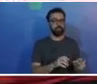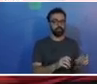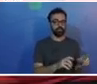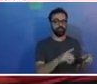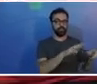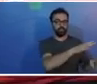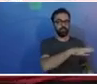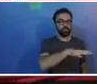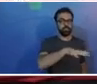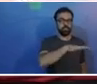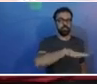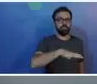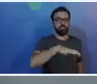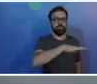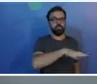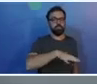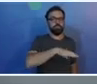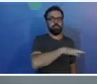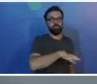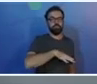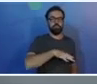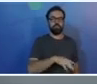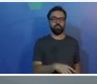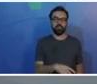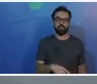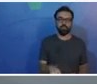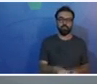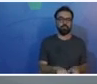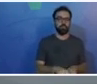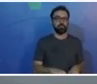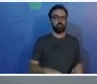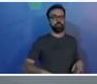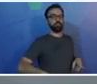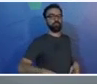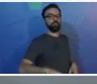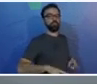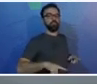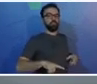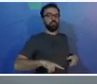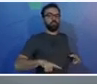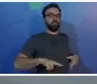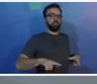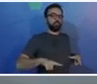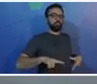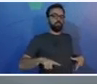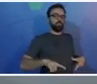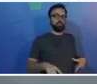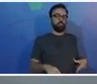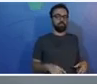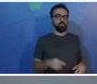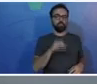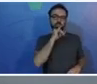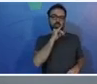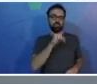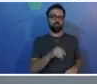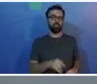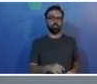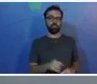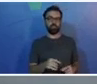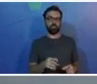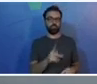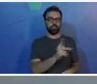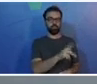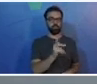ele trabalha. E também tem os funcionários públicos estaduais, que são professores, médicos,